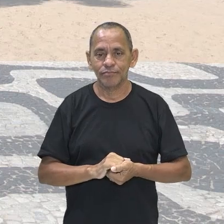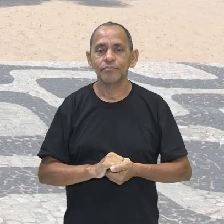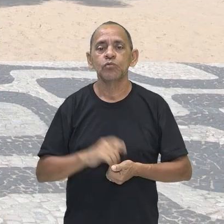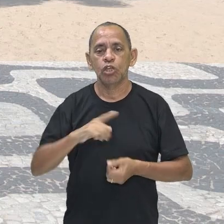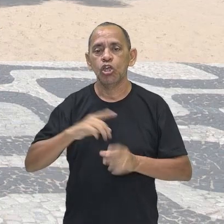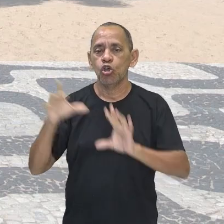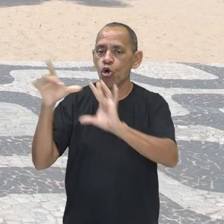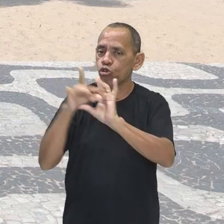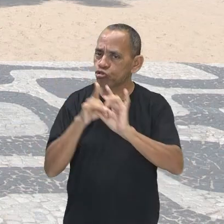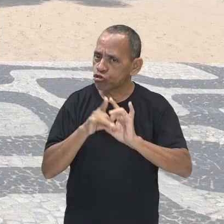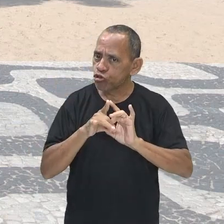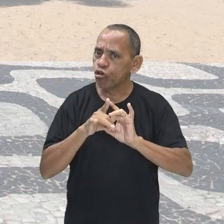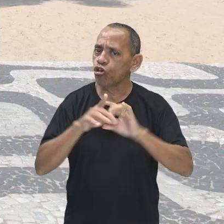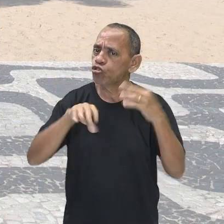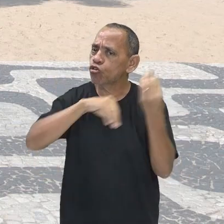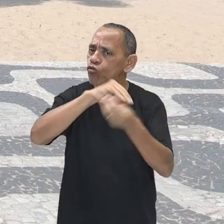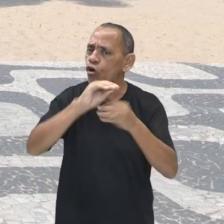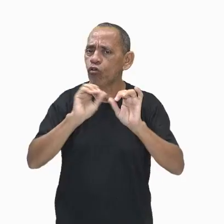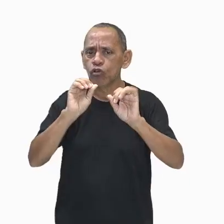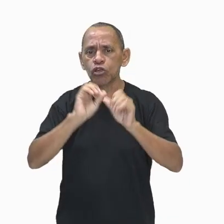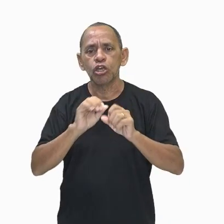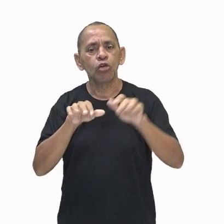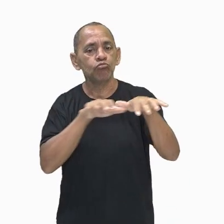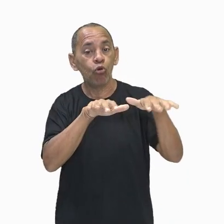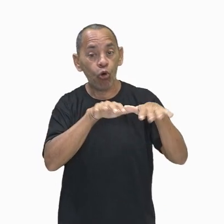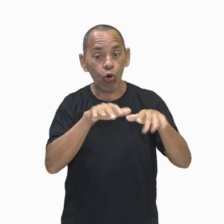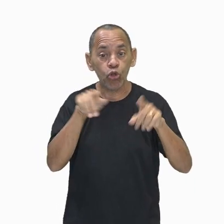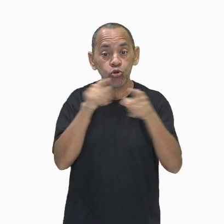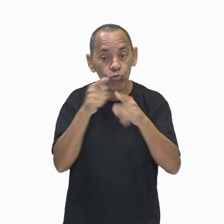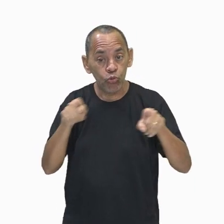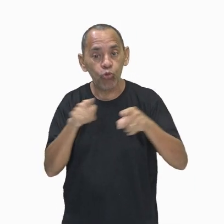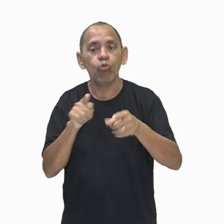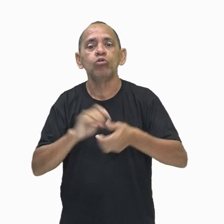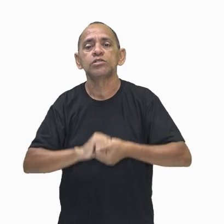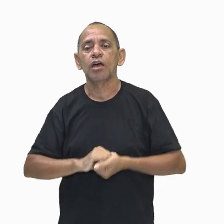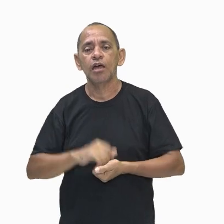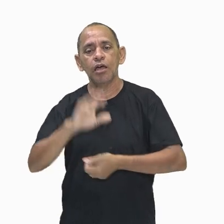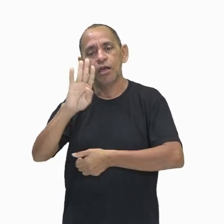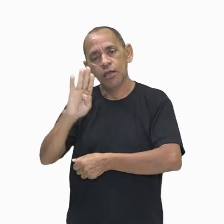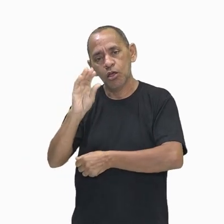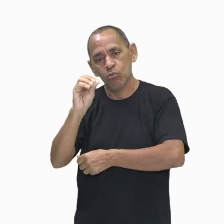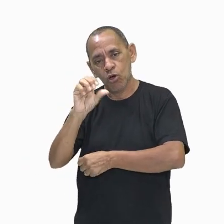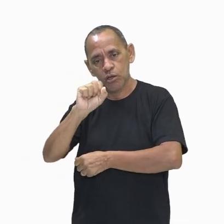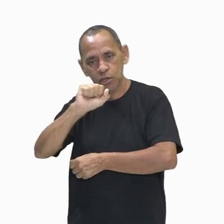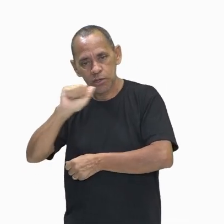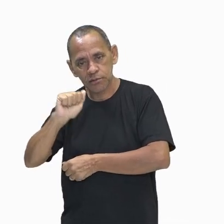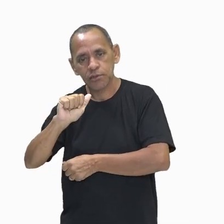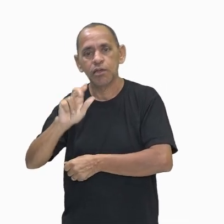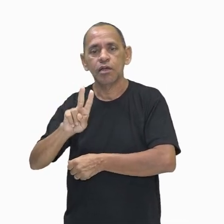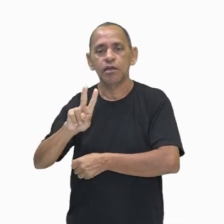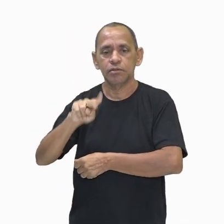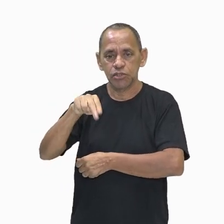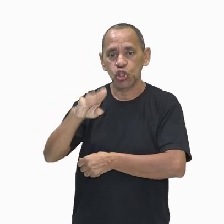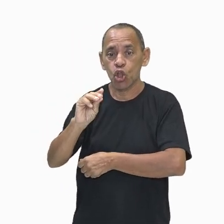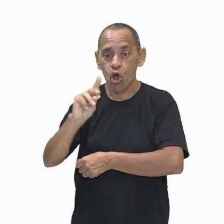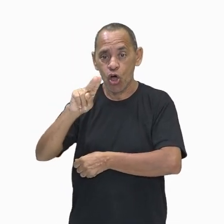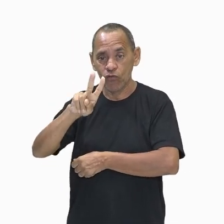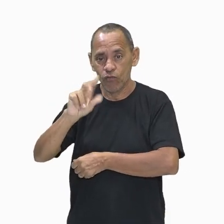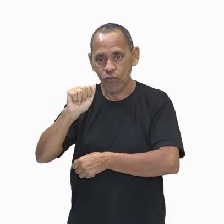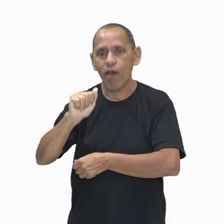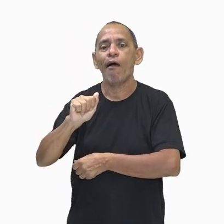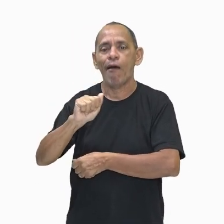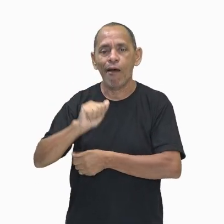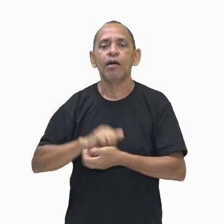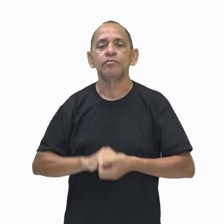esse movimento musical que é a bossa nova. Vamos ver? Então, a bossa nova é um gênero musical brasileiro